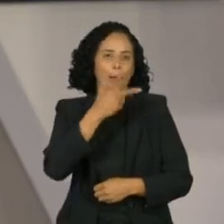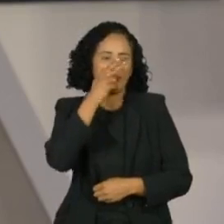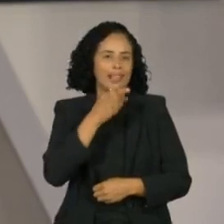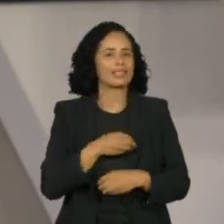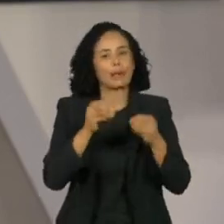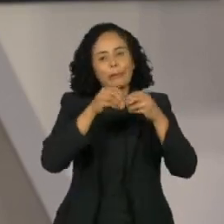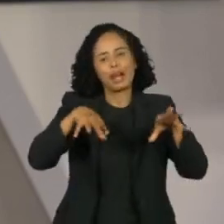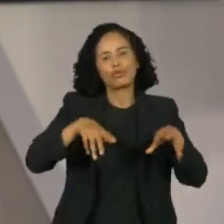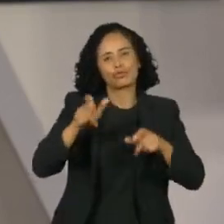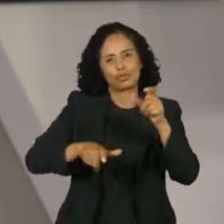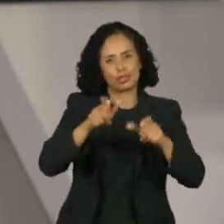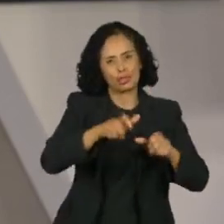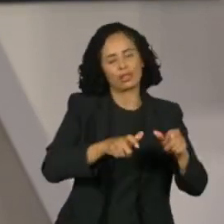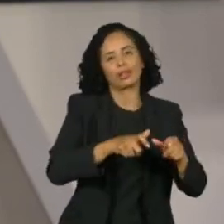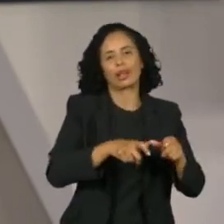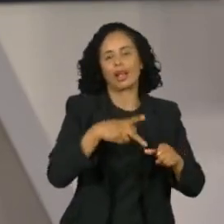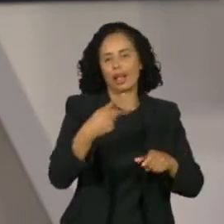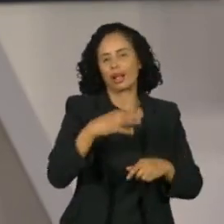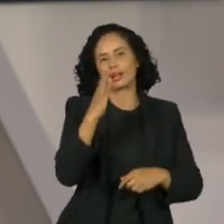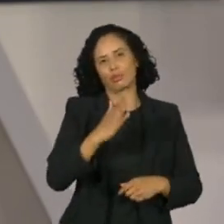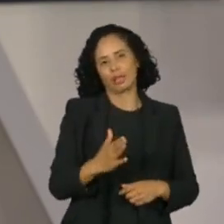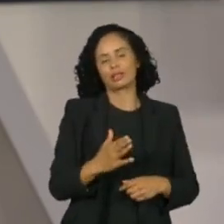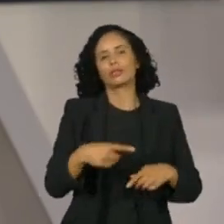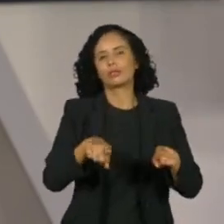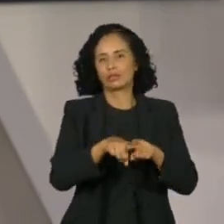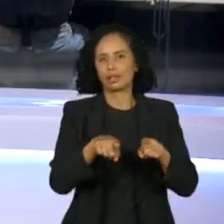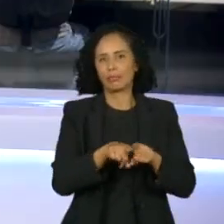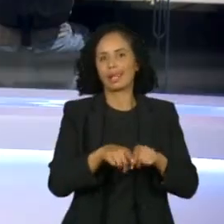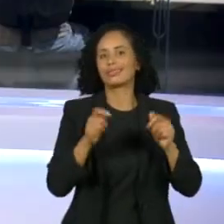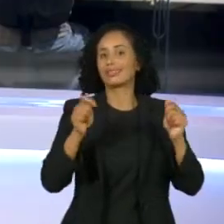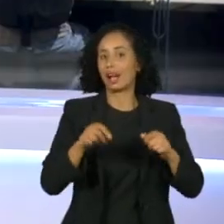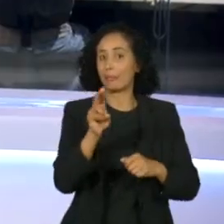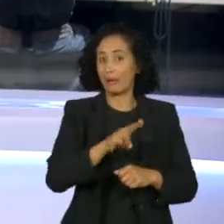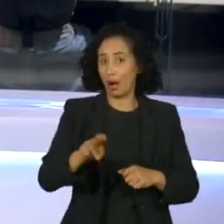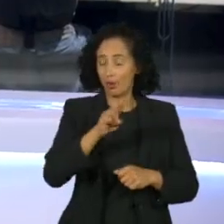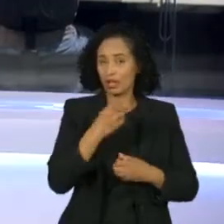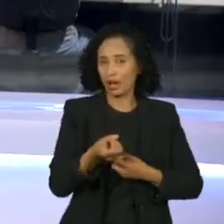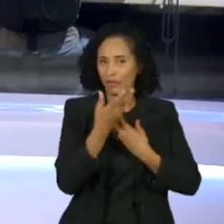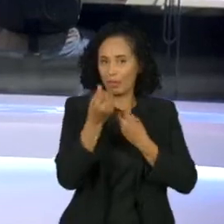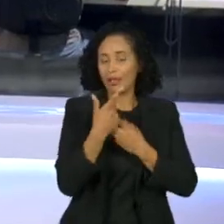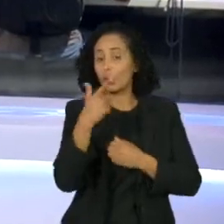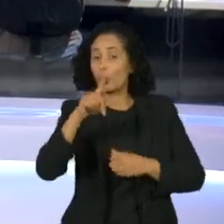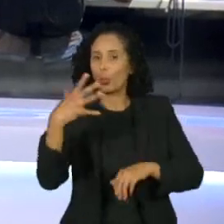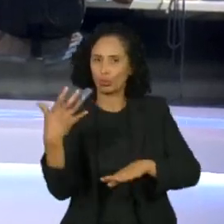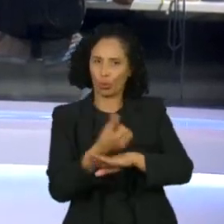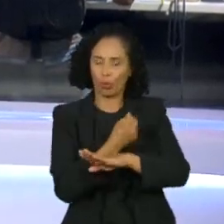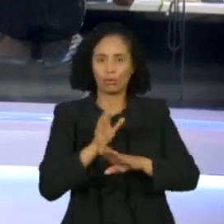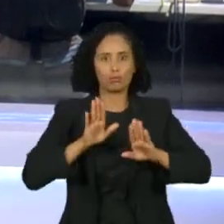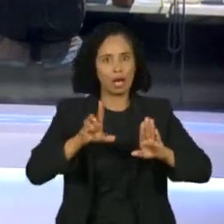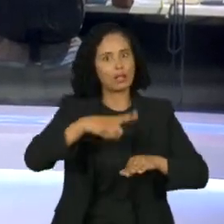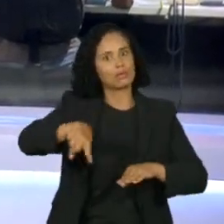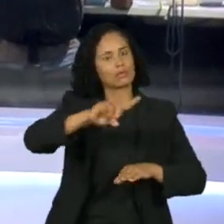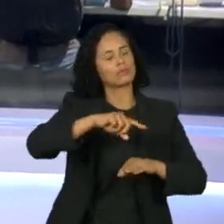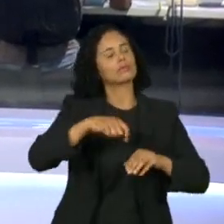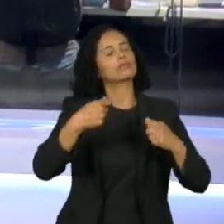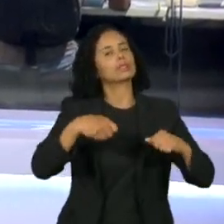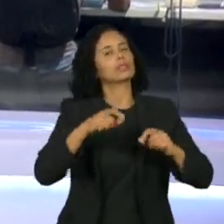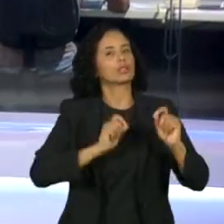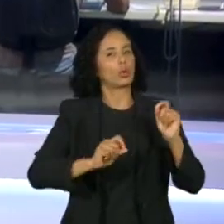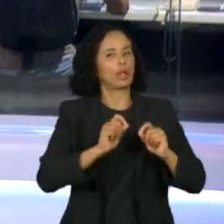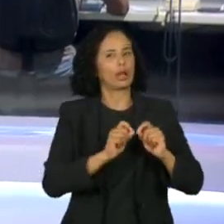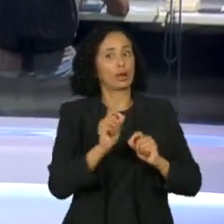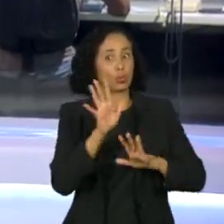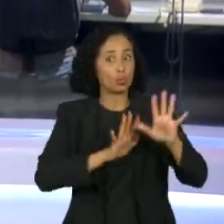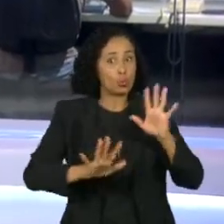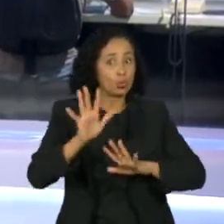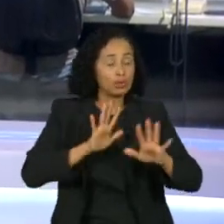dos usuários, que pode ser usado em outros golpes. Sobre os cuidados que devemos tomar para evitar as medidas que o governo